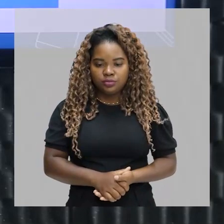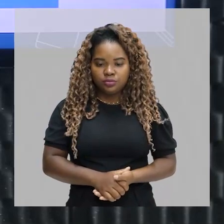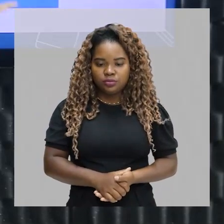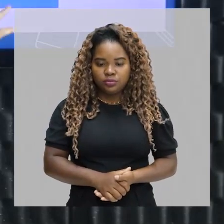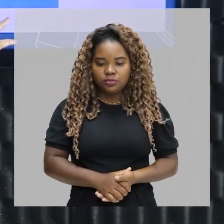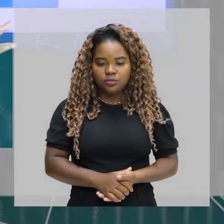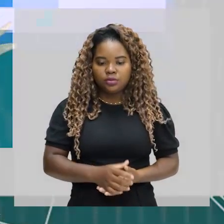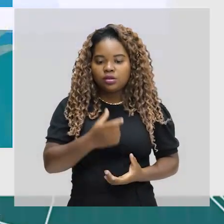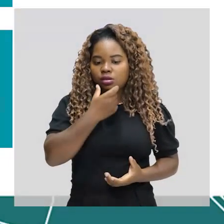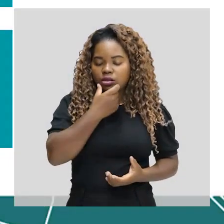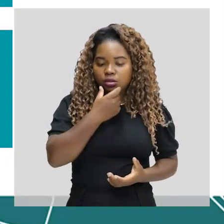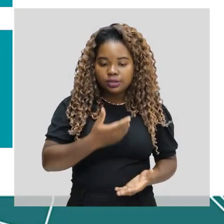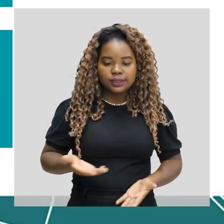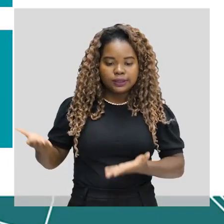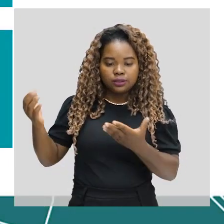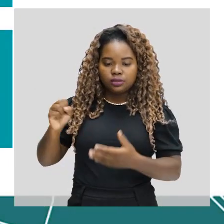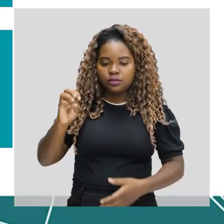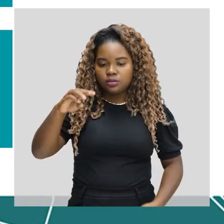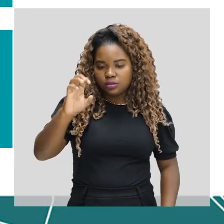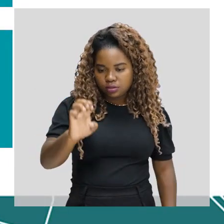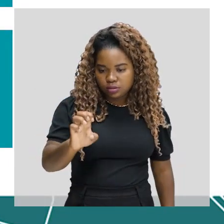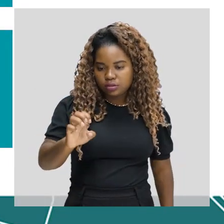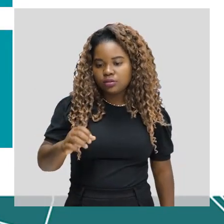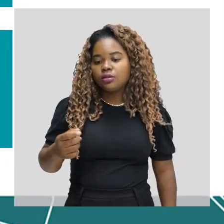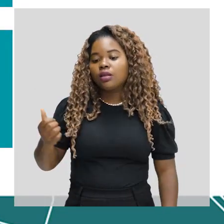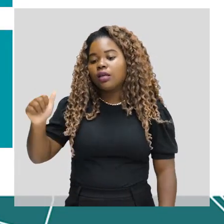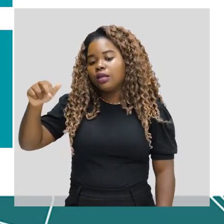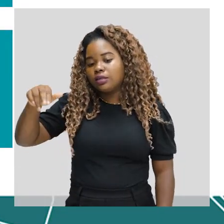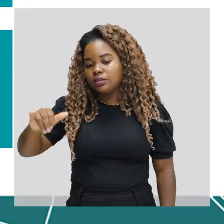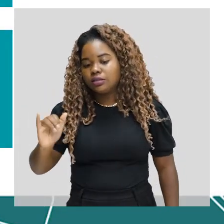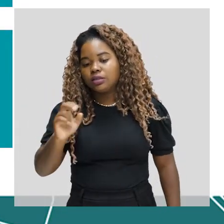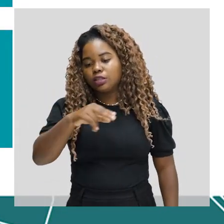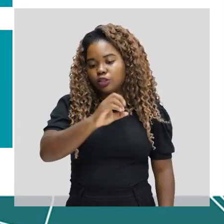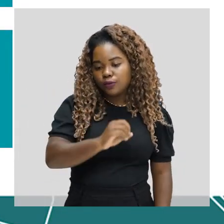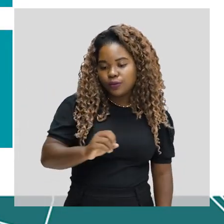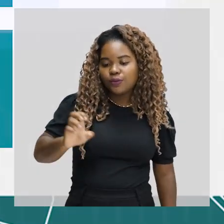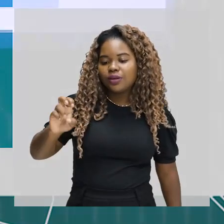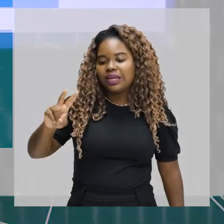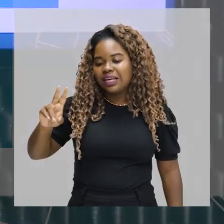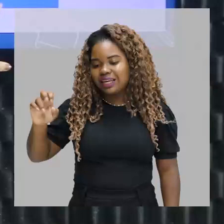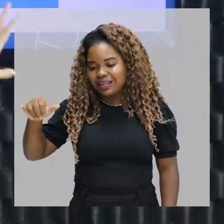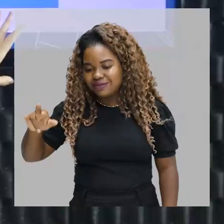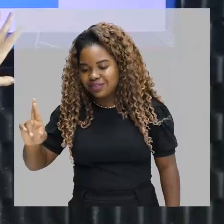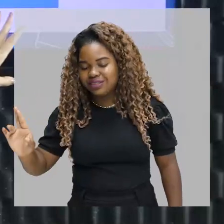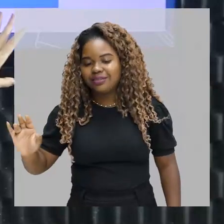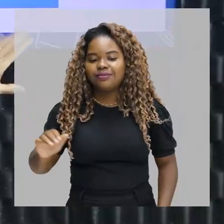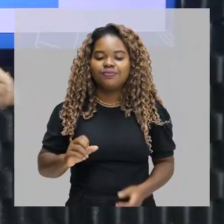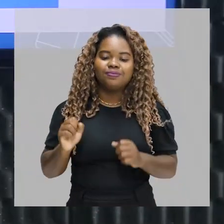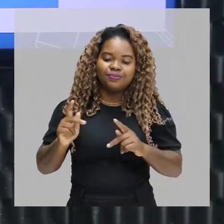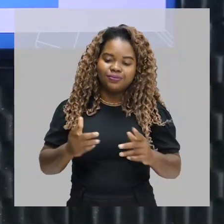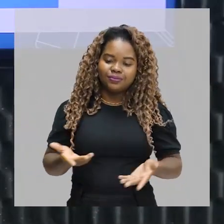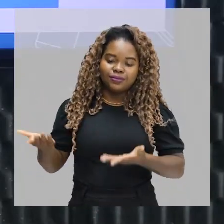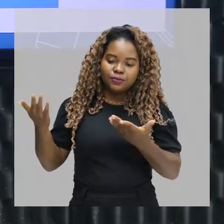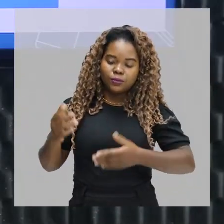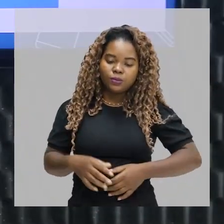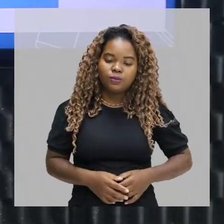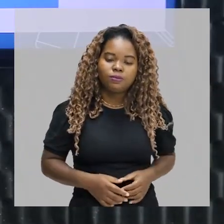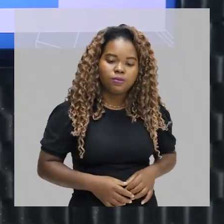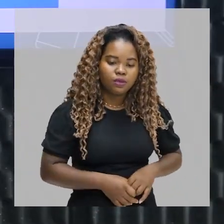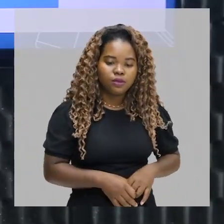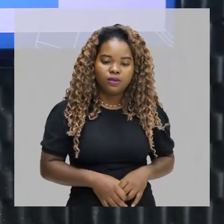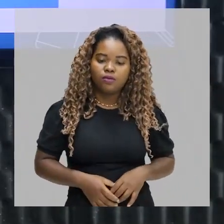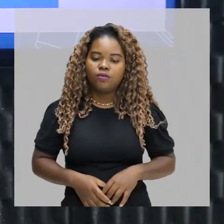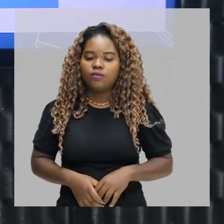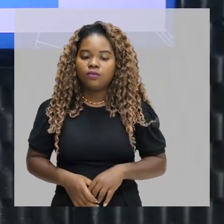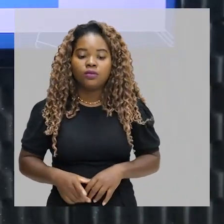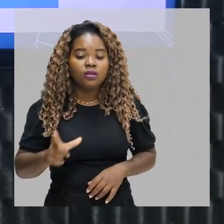em inglês, os pronomes indefinidos são some, any, no e every. E tem uma